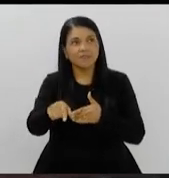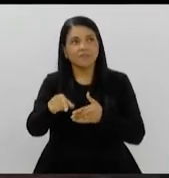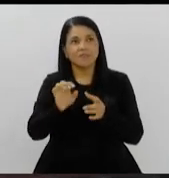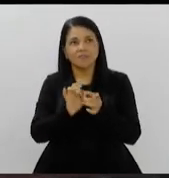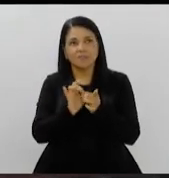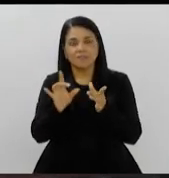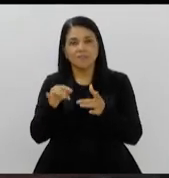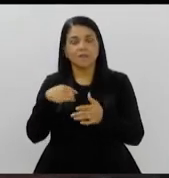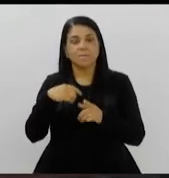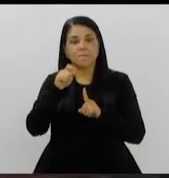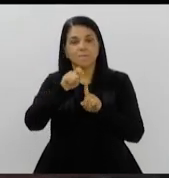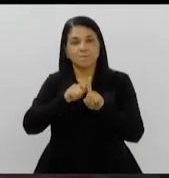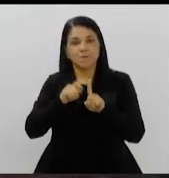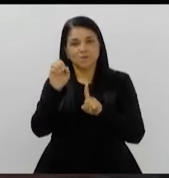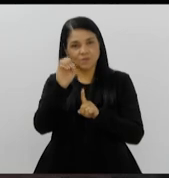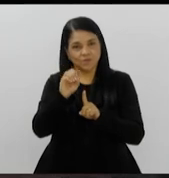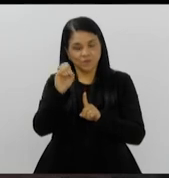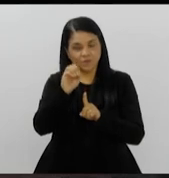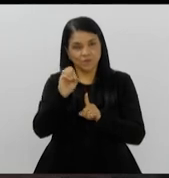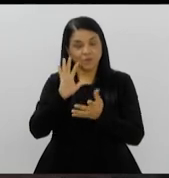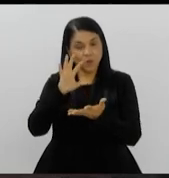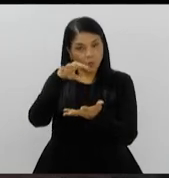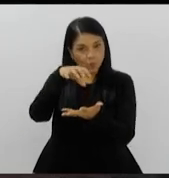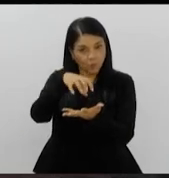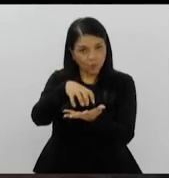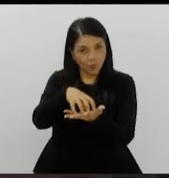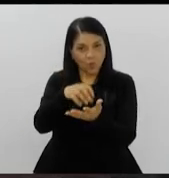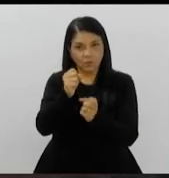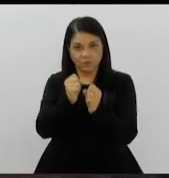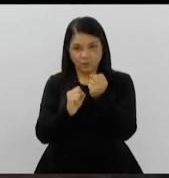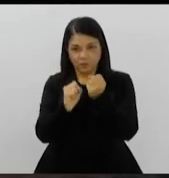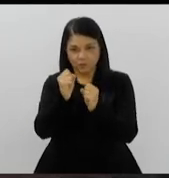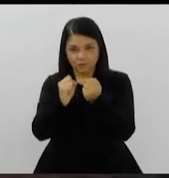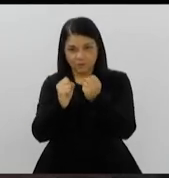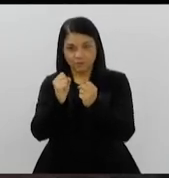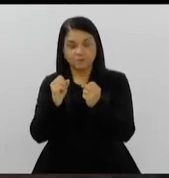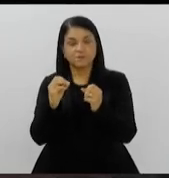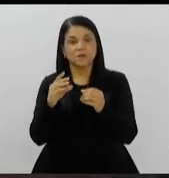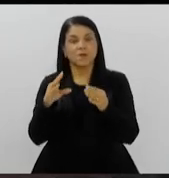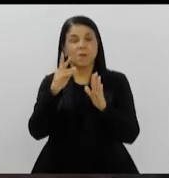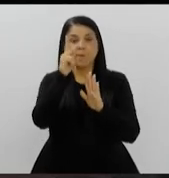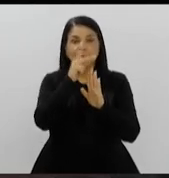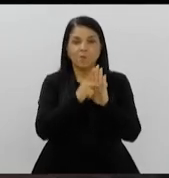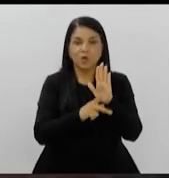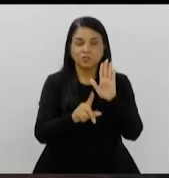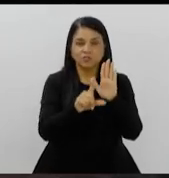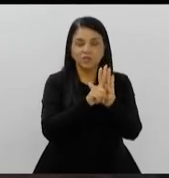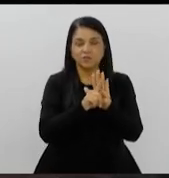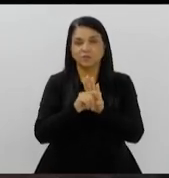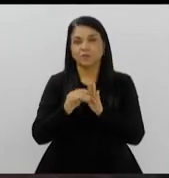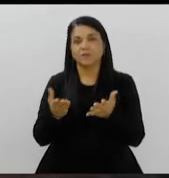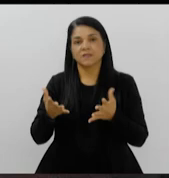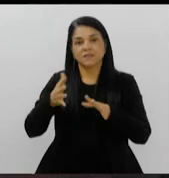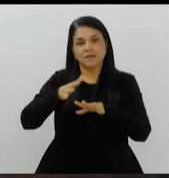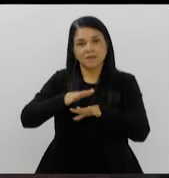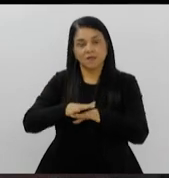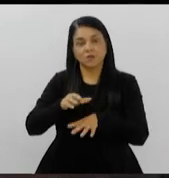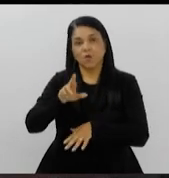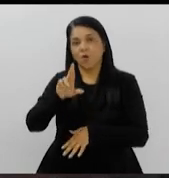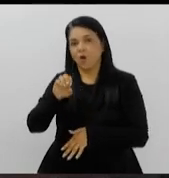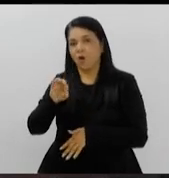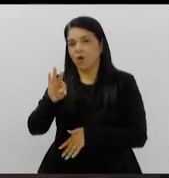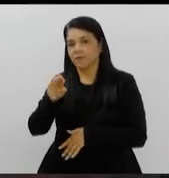para o mês de outubro. O polo industrial faz parte do projeto integrado da Rota 3 e